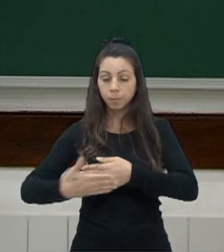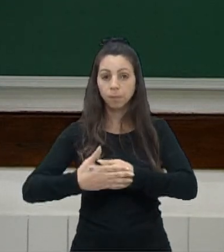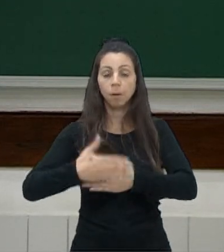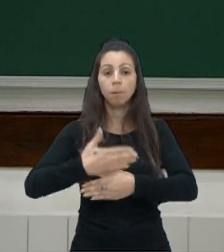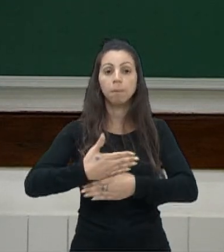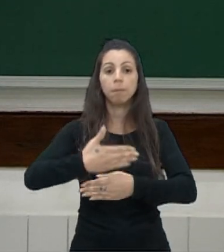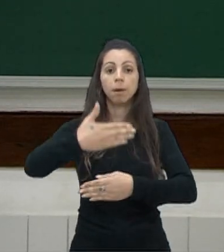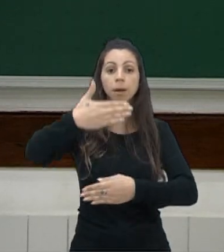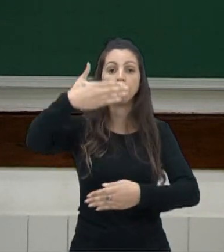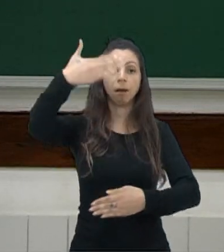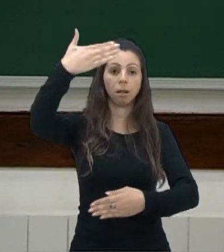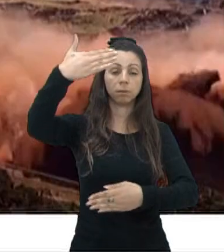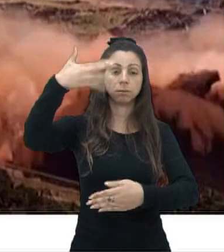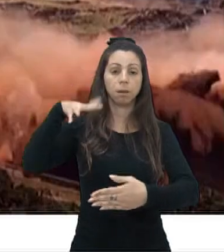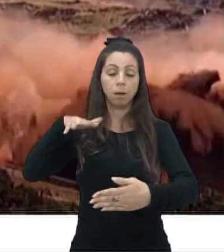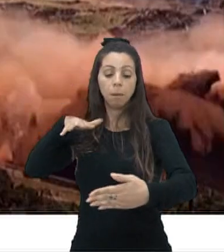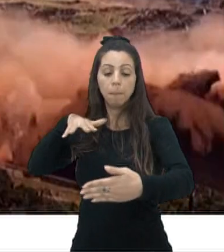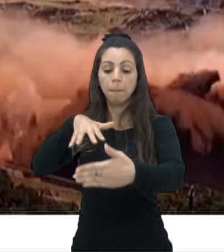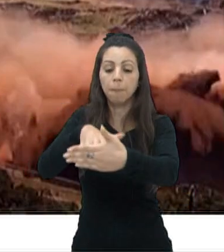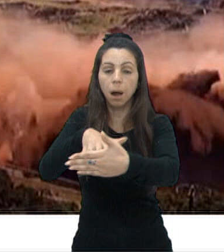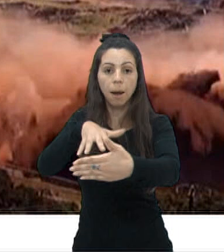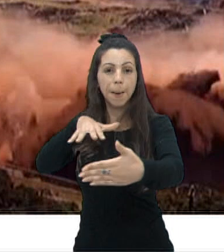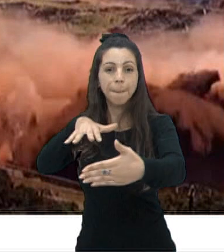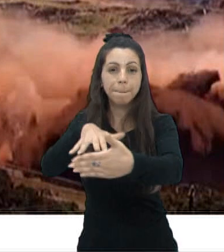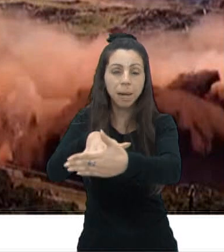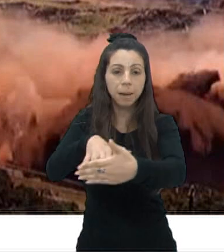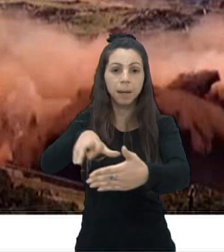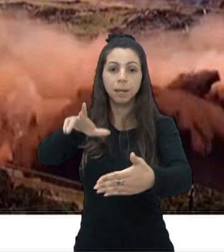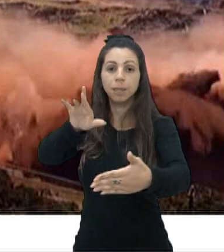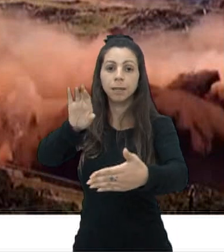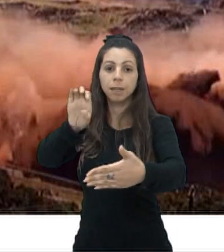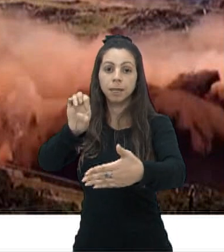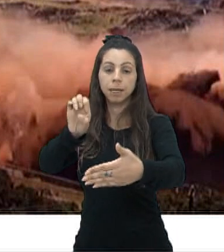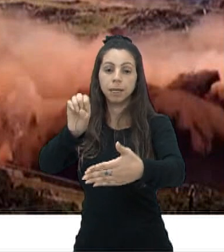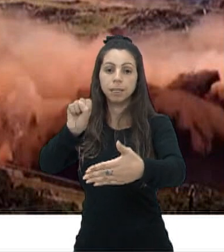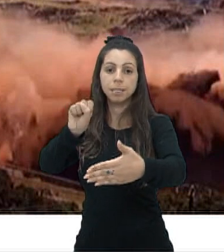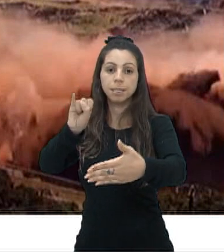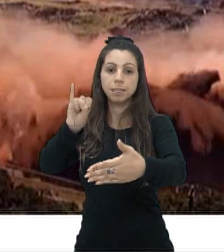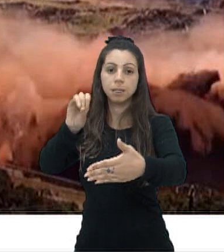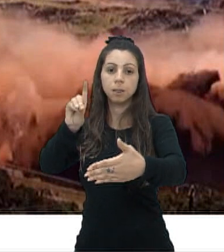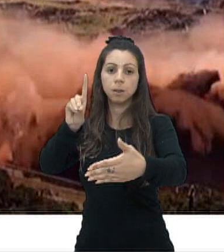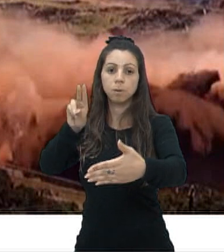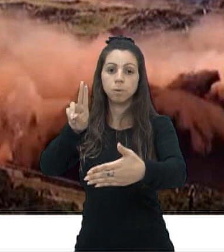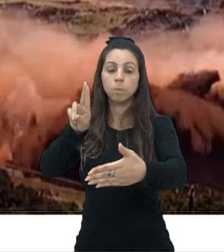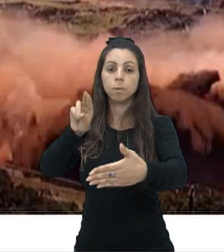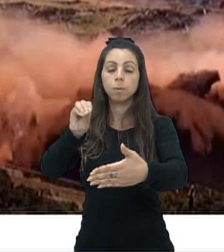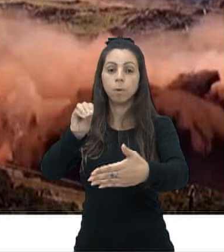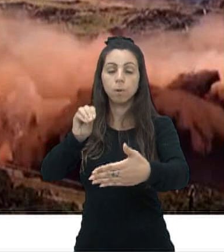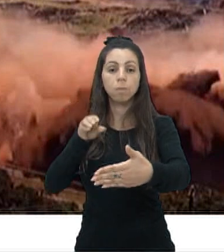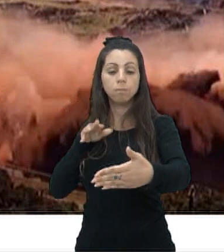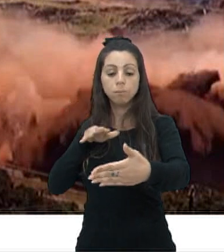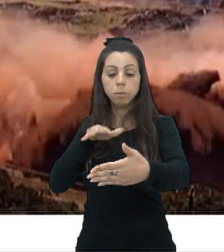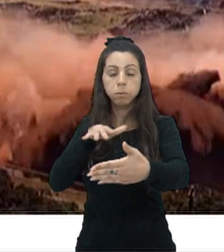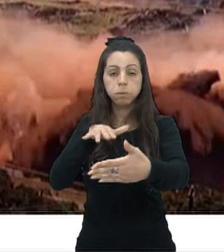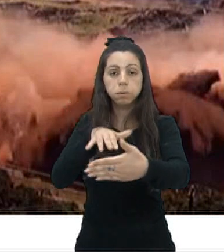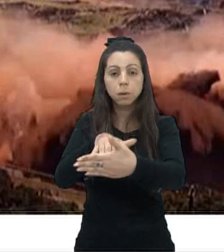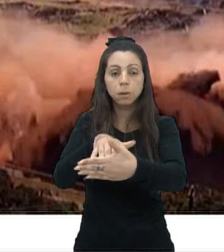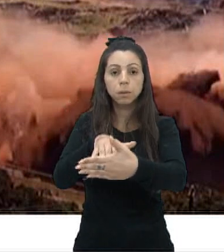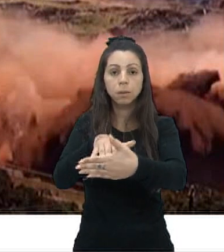exemplo do que nós podemos ver aqui, o rompimento de uma barragem que causou uma destruição na região de